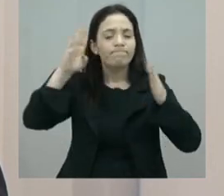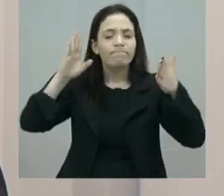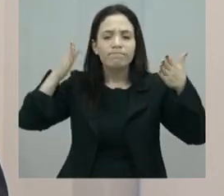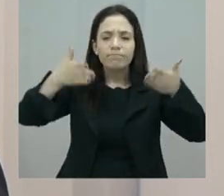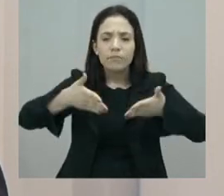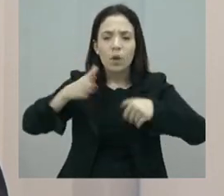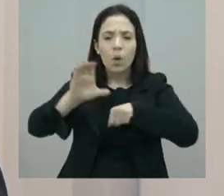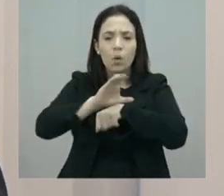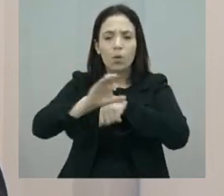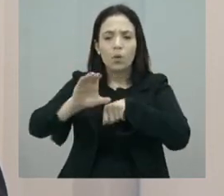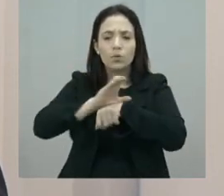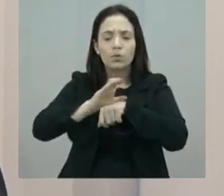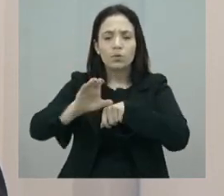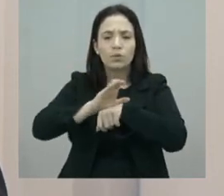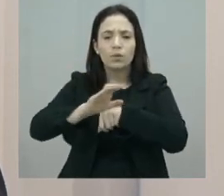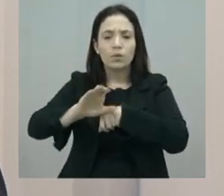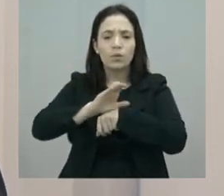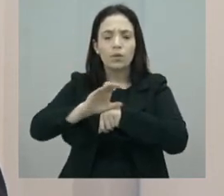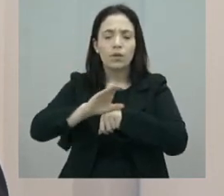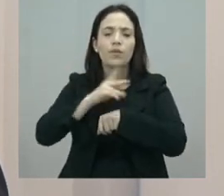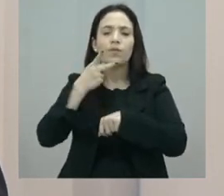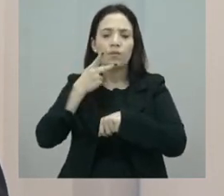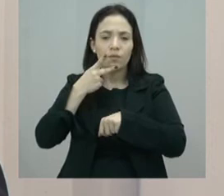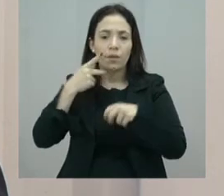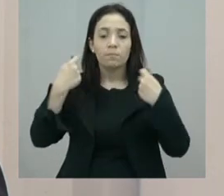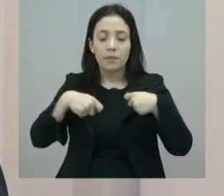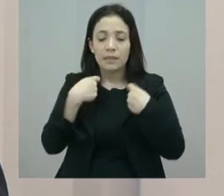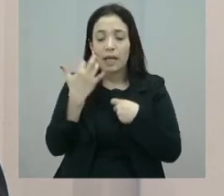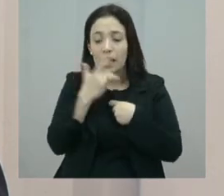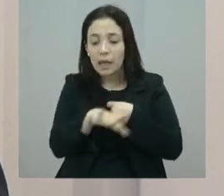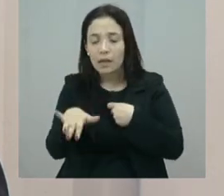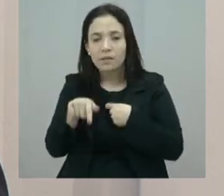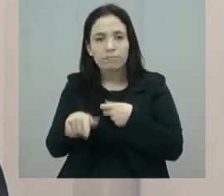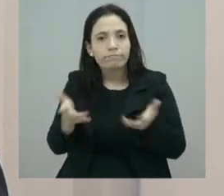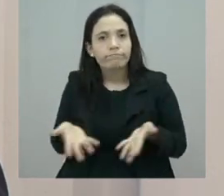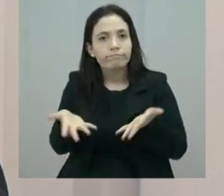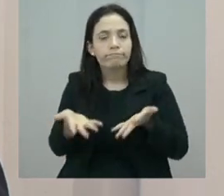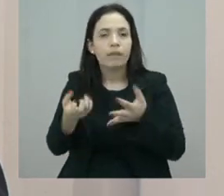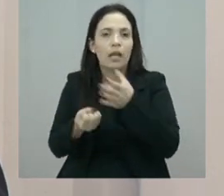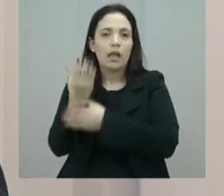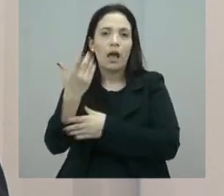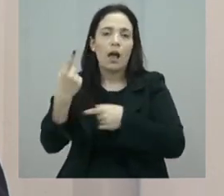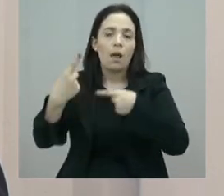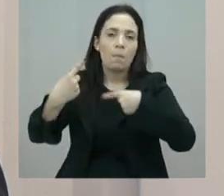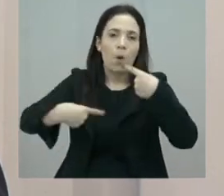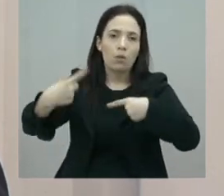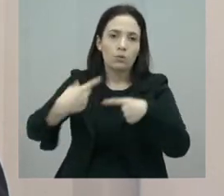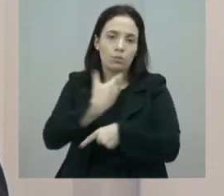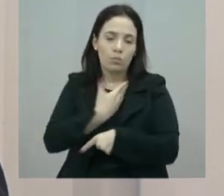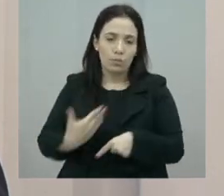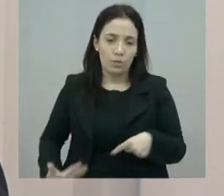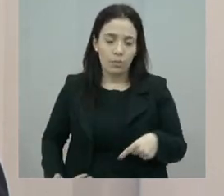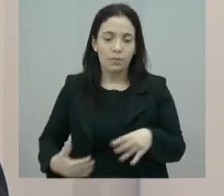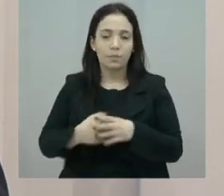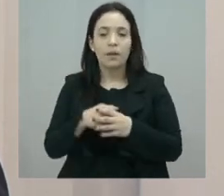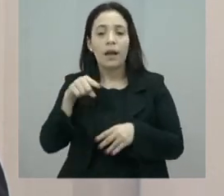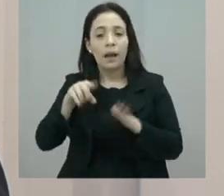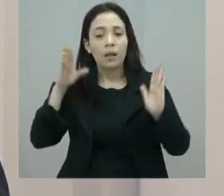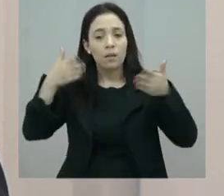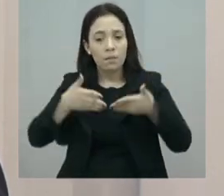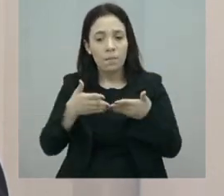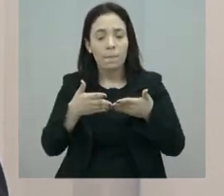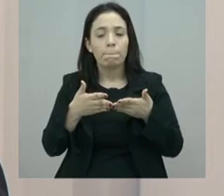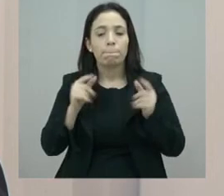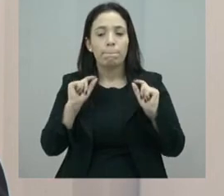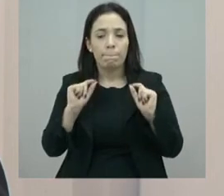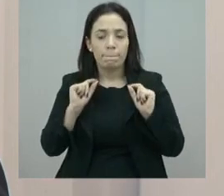absoluta que a Constituição prevê é nas políticas de infância e juventude. E o Estatuto da Criança e do Adolescente diz que essa prioridade